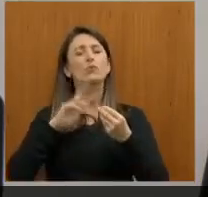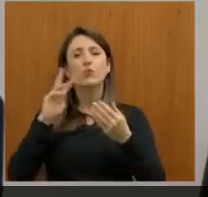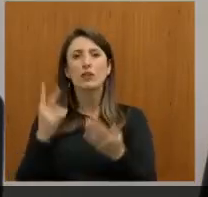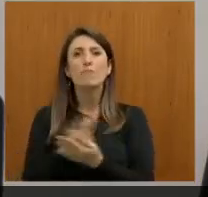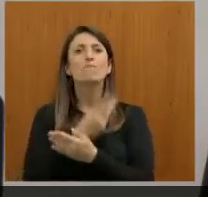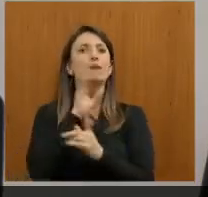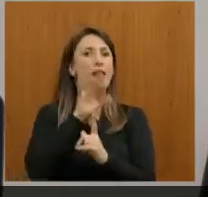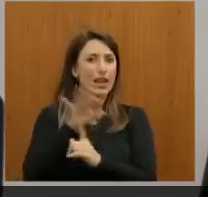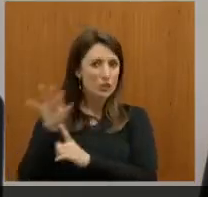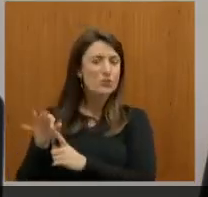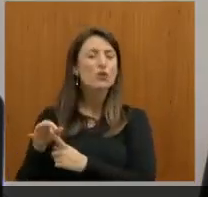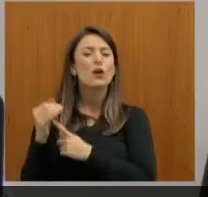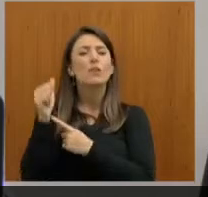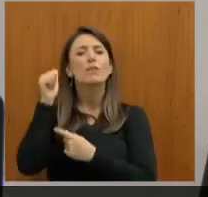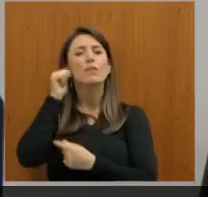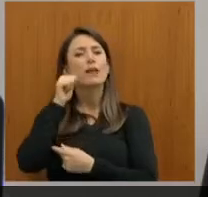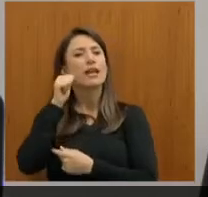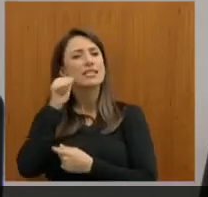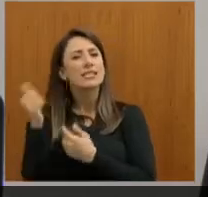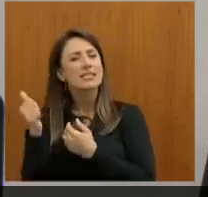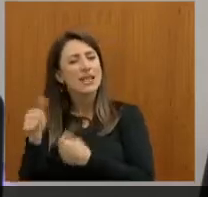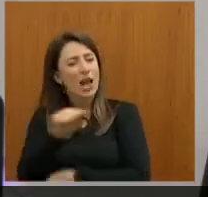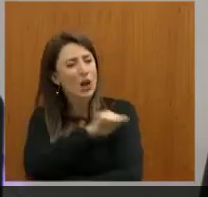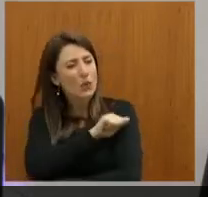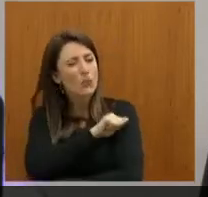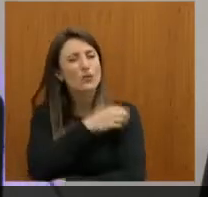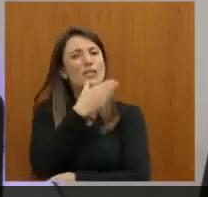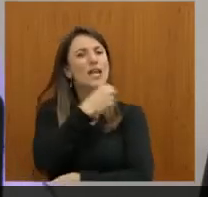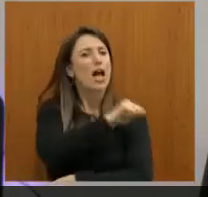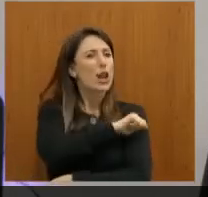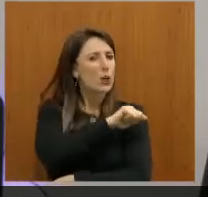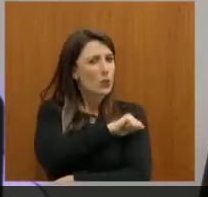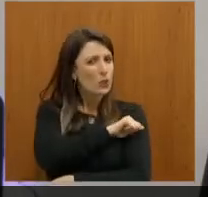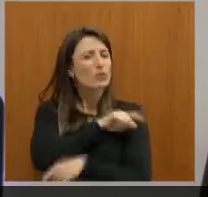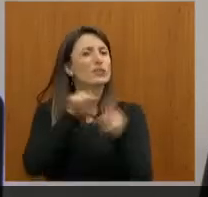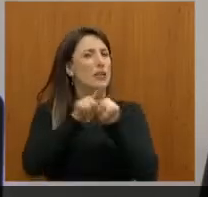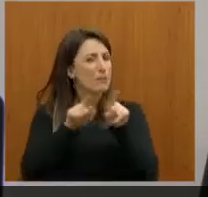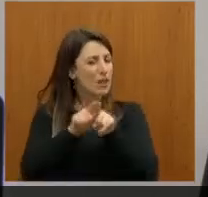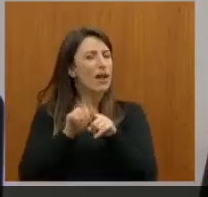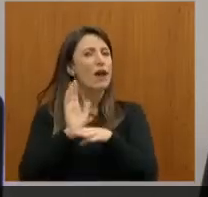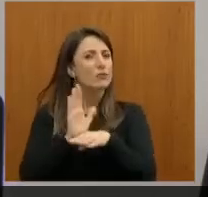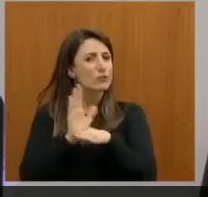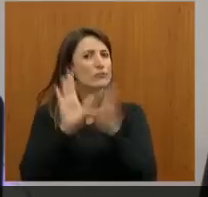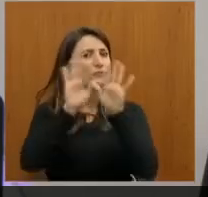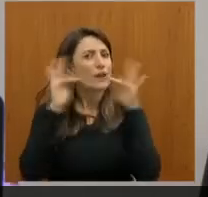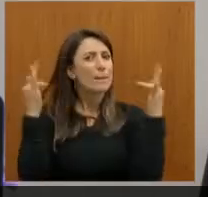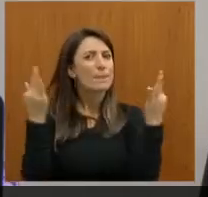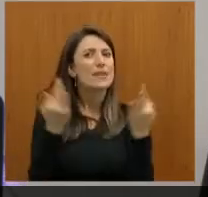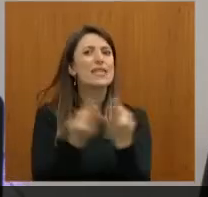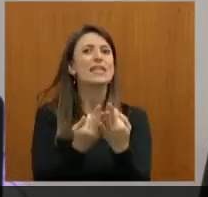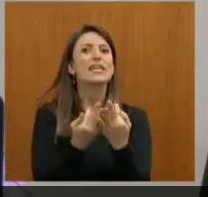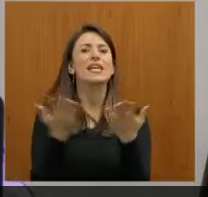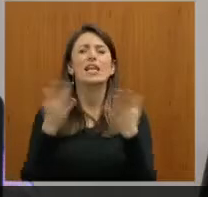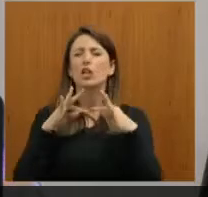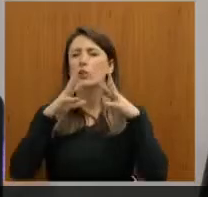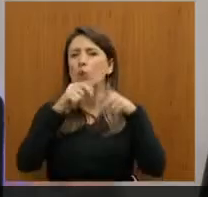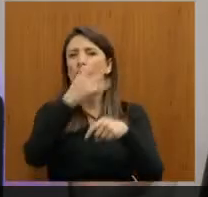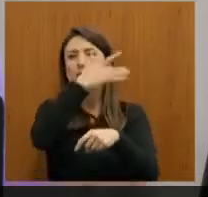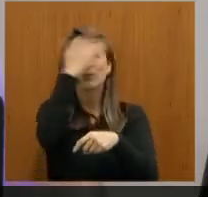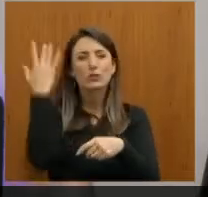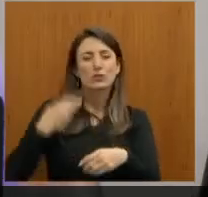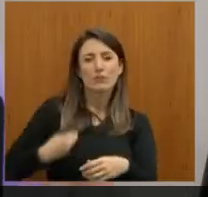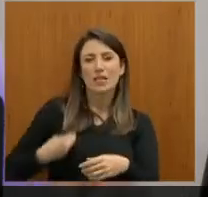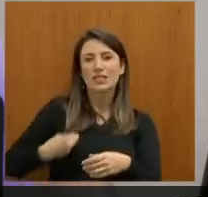para as alunas como para suas famílias e para todos que estão envolvidos no ambiente escolar